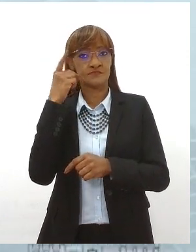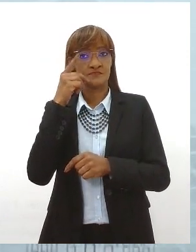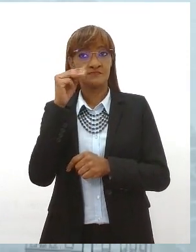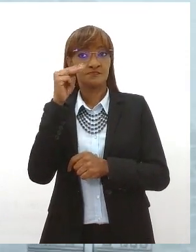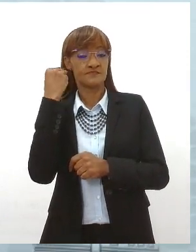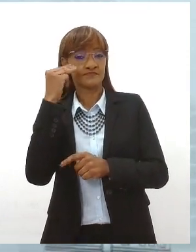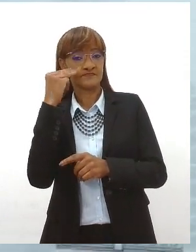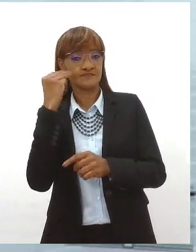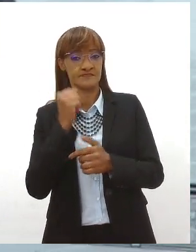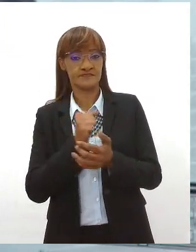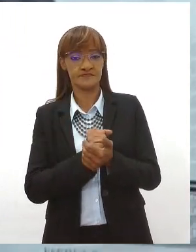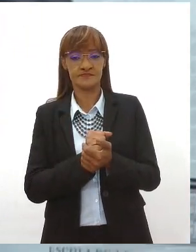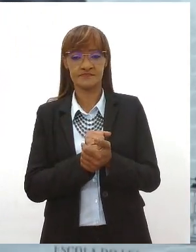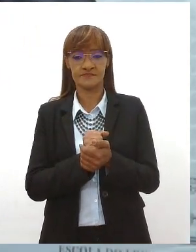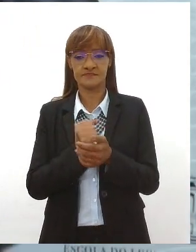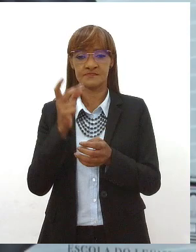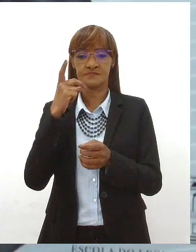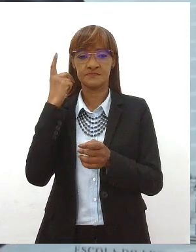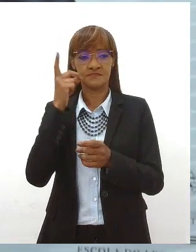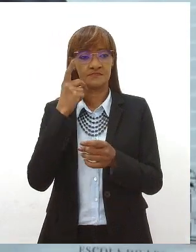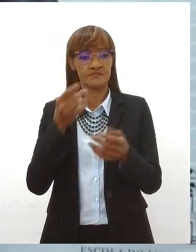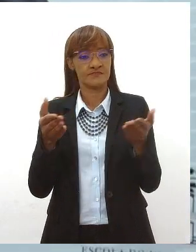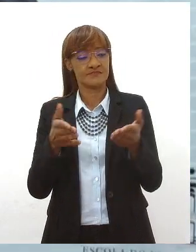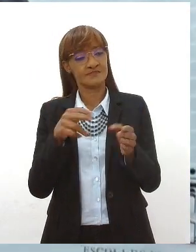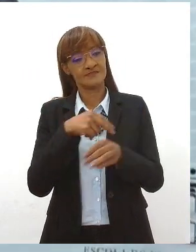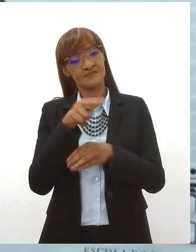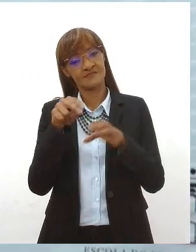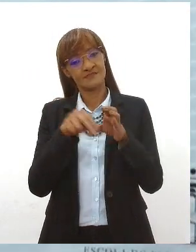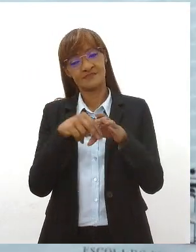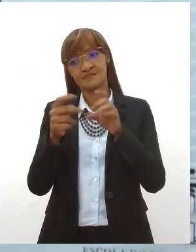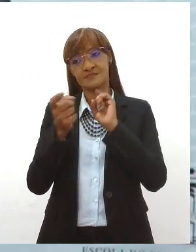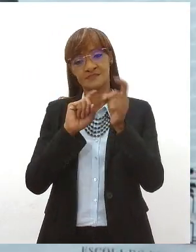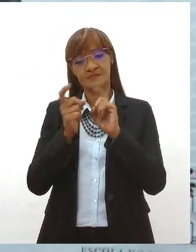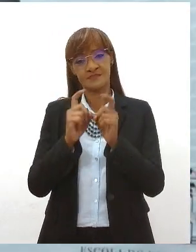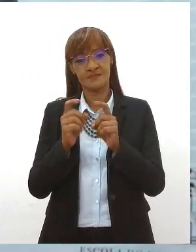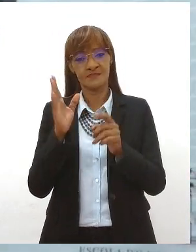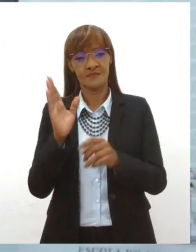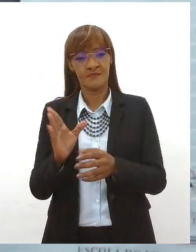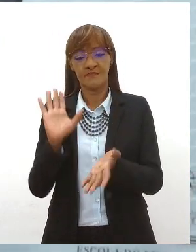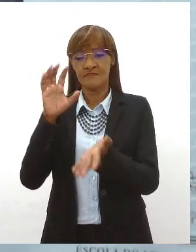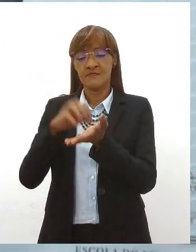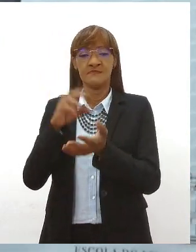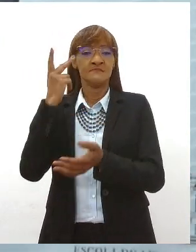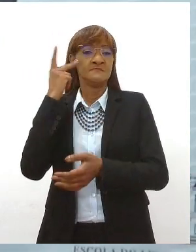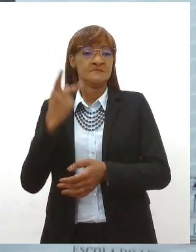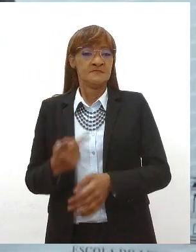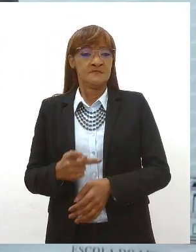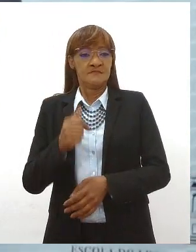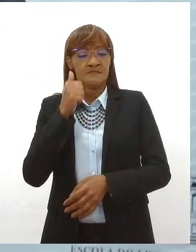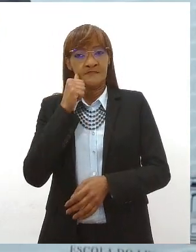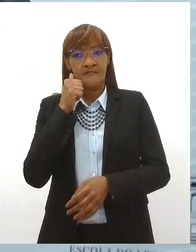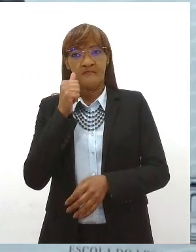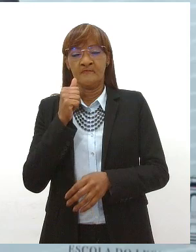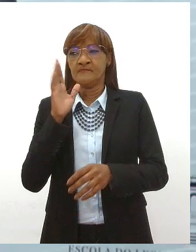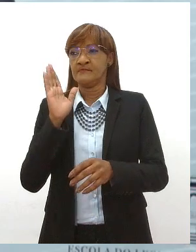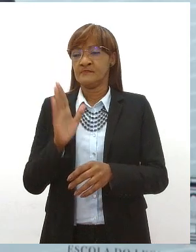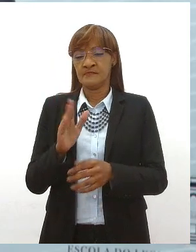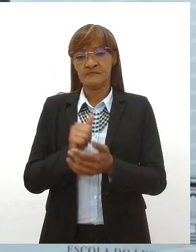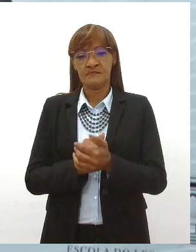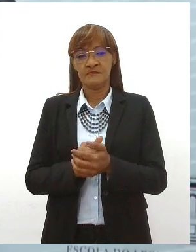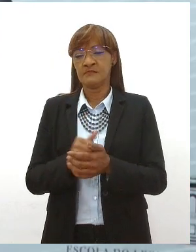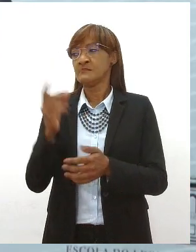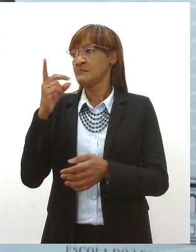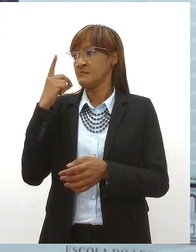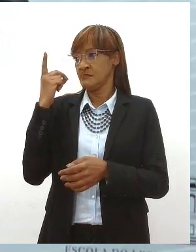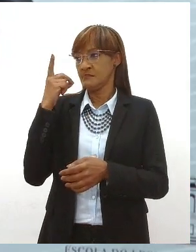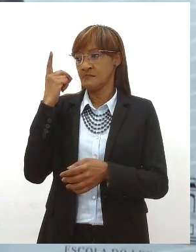utilizou a tribuna hoje no Pequeno Expediente, procuradora da mulher, presidente do Conselho da Outorga da Medalha, deputada Quintina Diniz, e que hoje